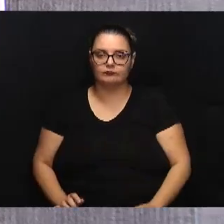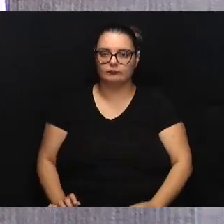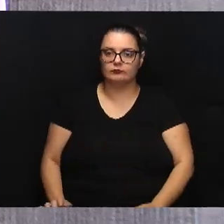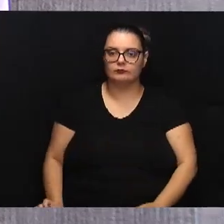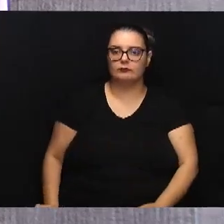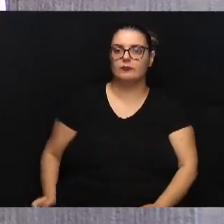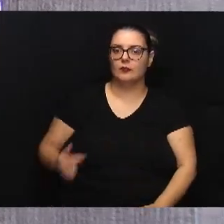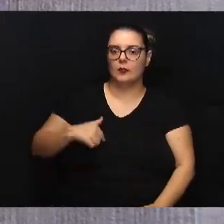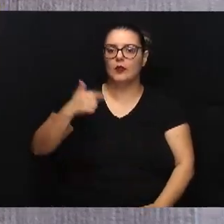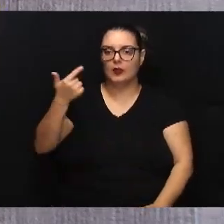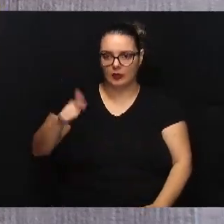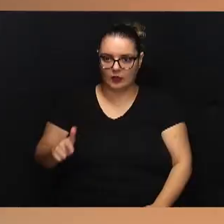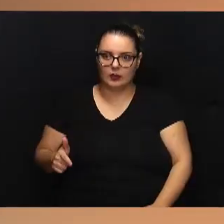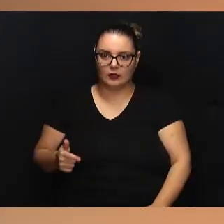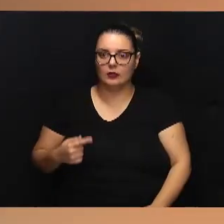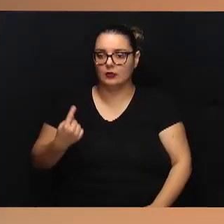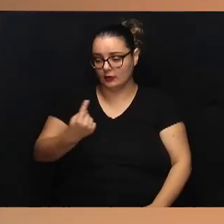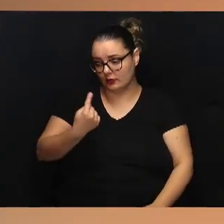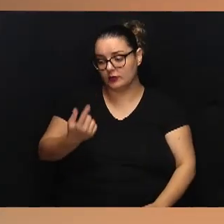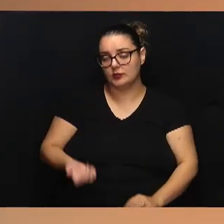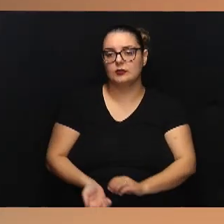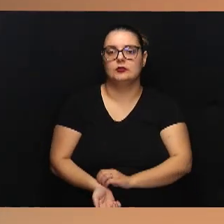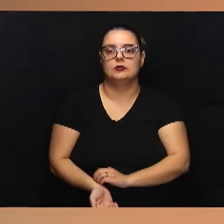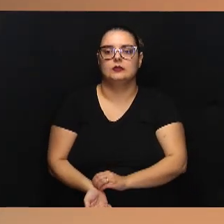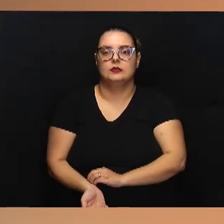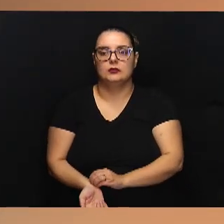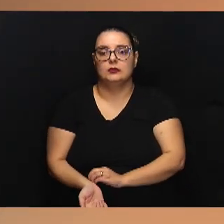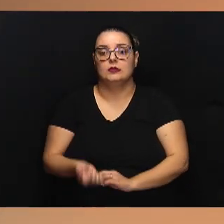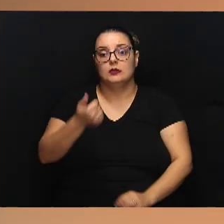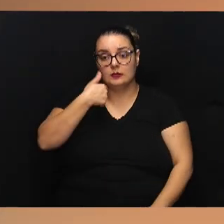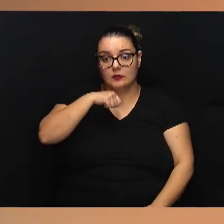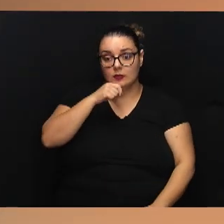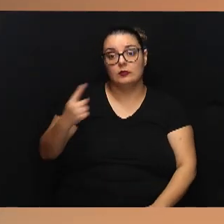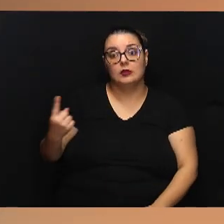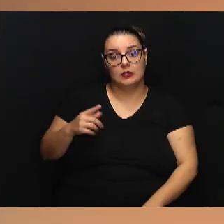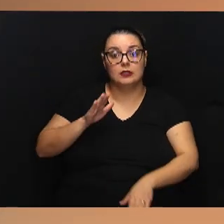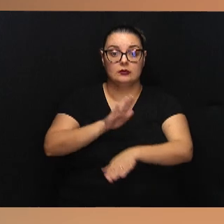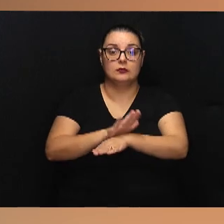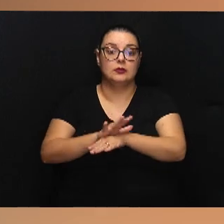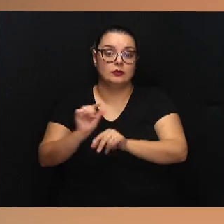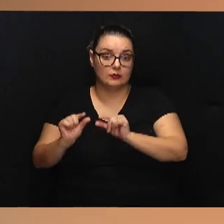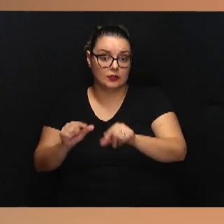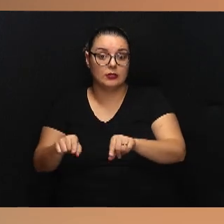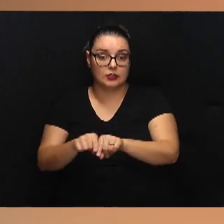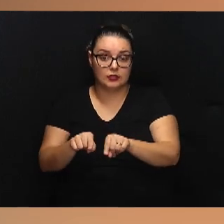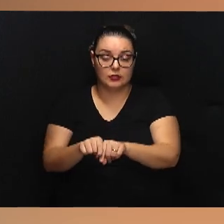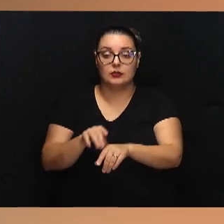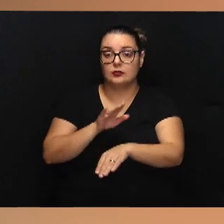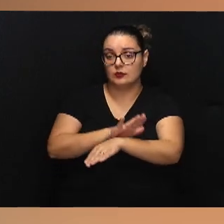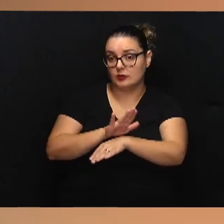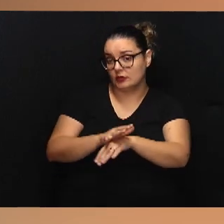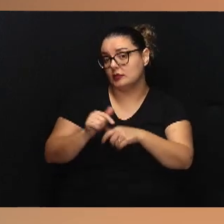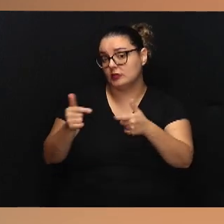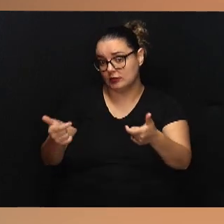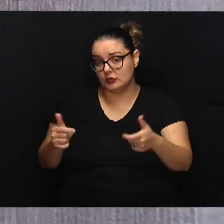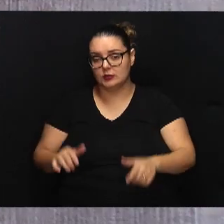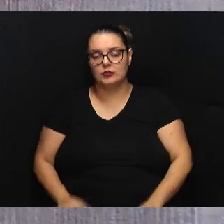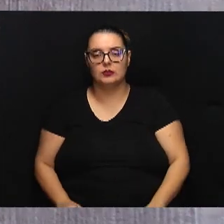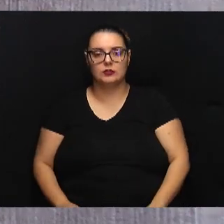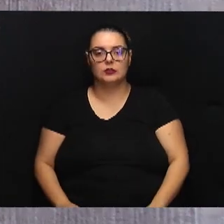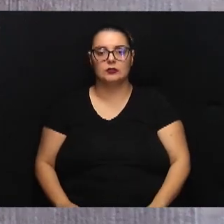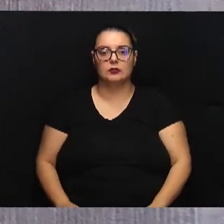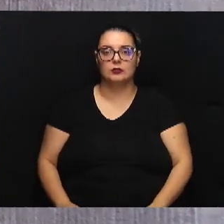sendo sozinha, né? A minha mãe tem vindo, às vezes, me ajudar um pouquinho também, então ela já me ajuda bastante, assim, na higienização